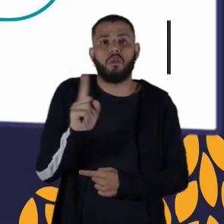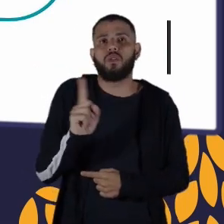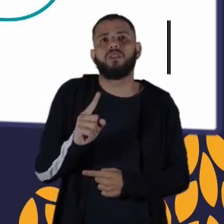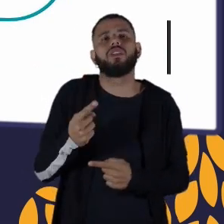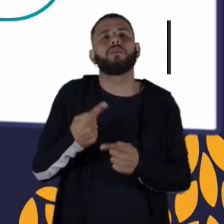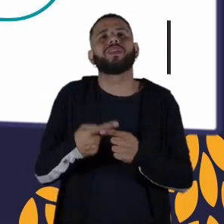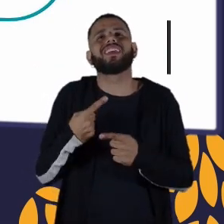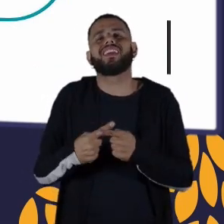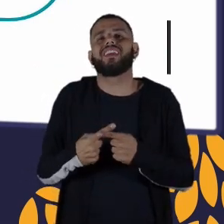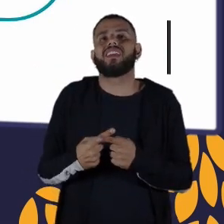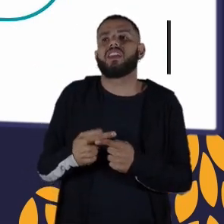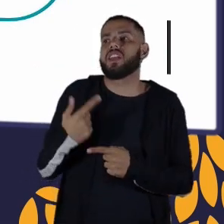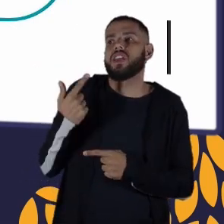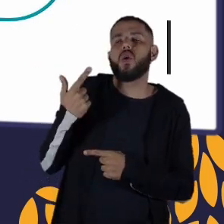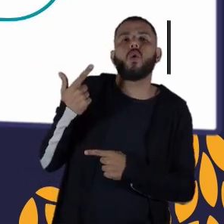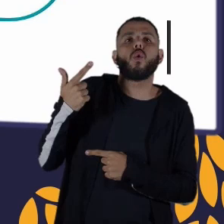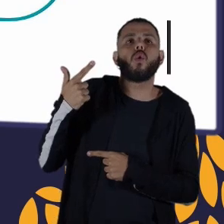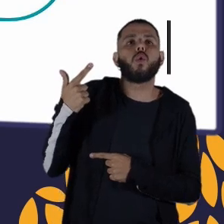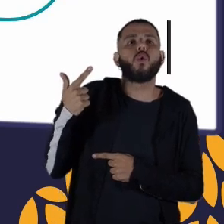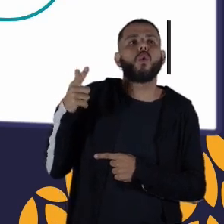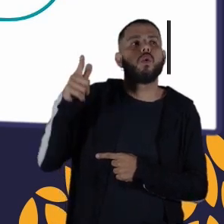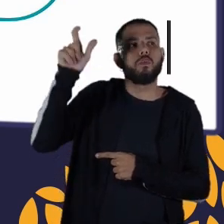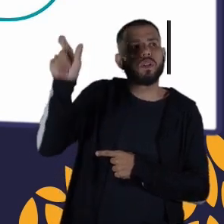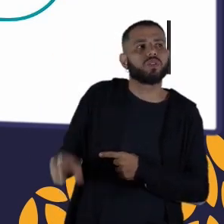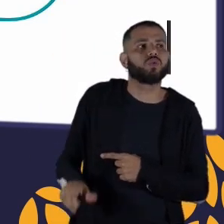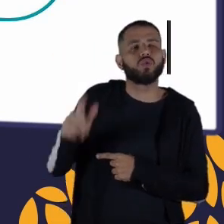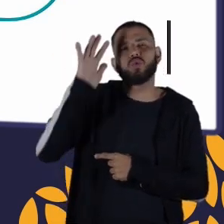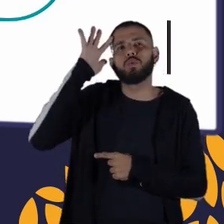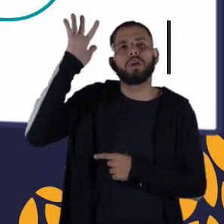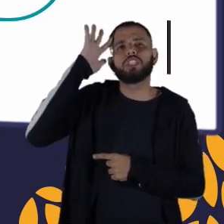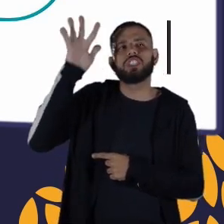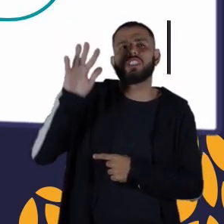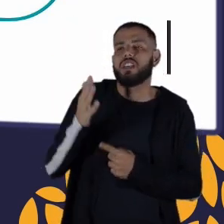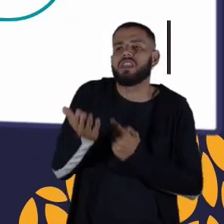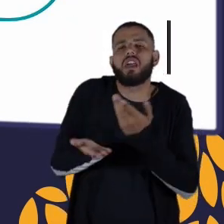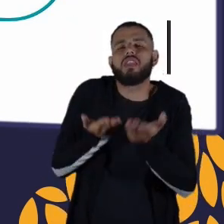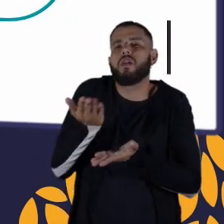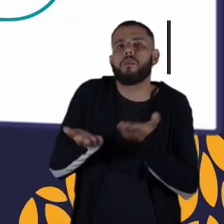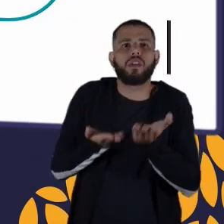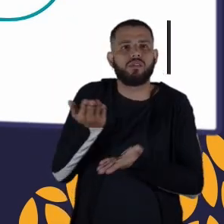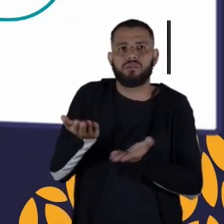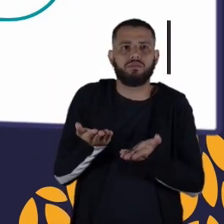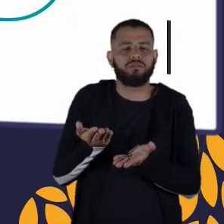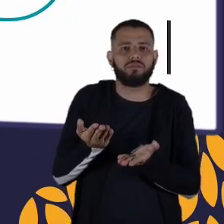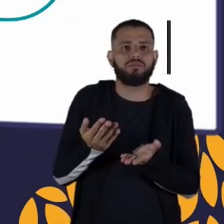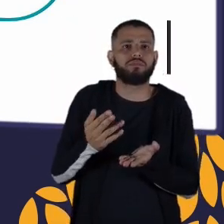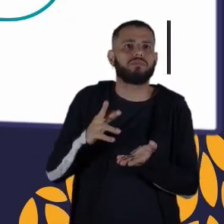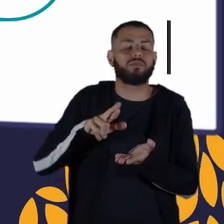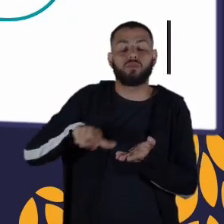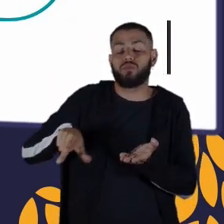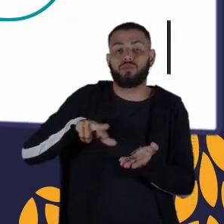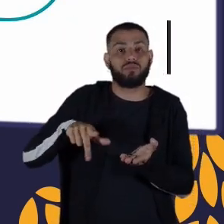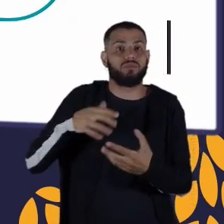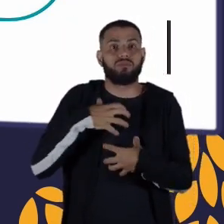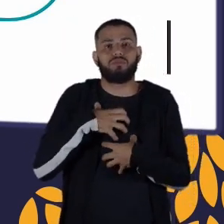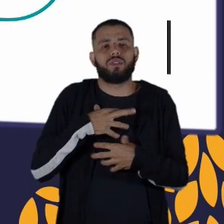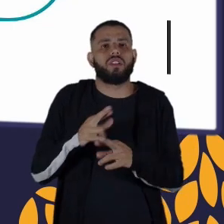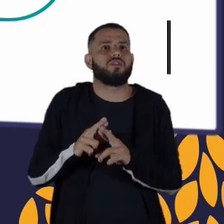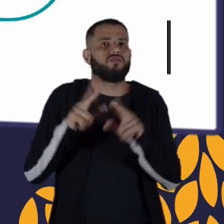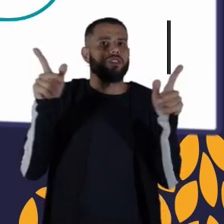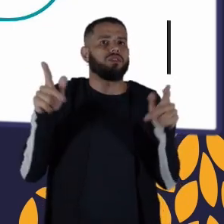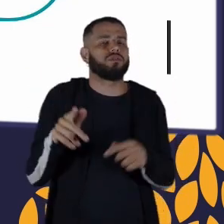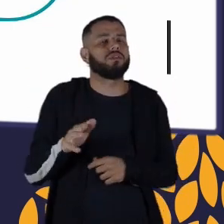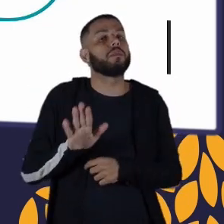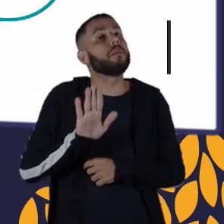os pacientes não imaginam ou abandonam tratamento, mas não referem efeitos adversos, mas